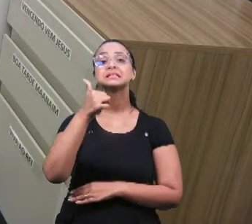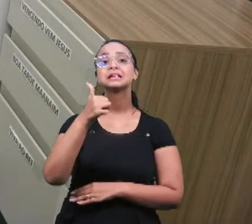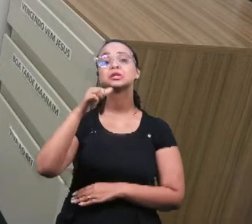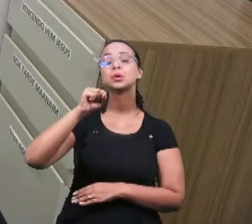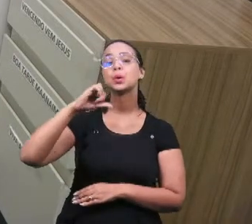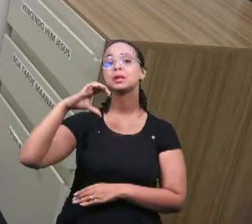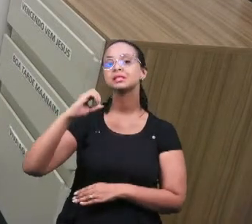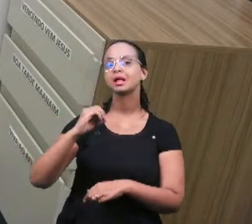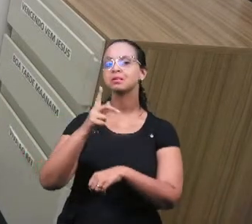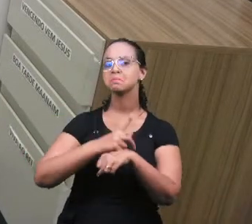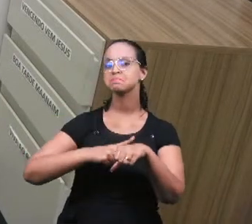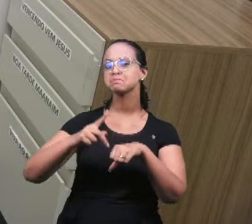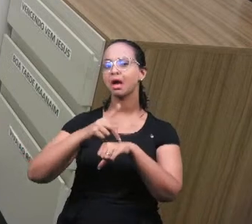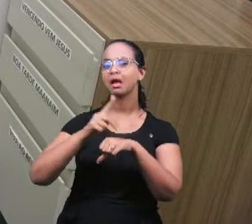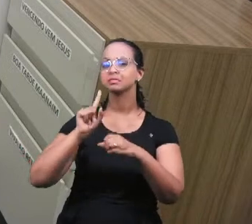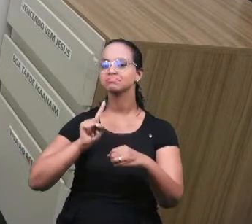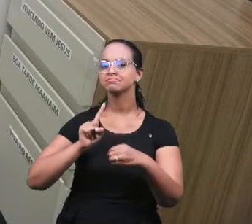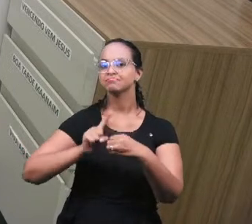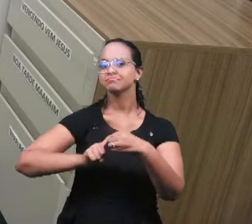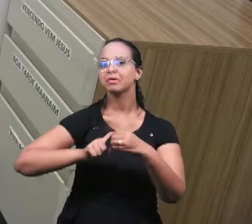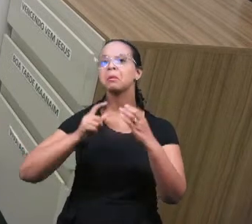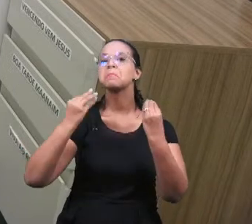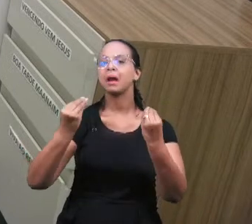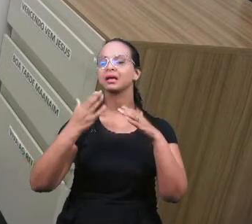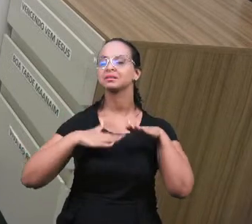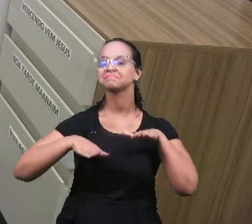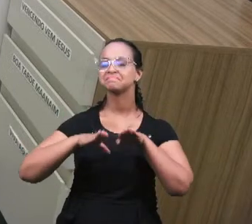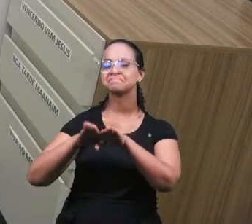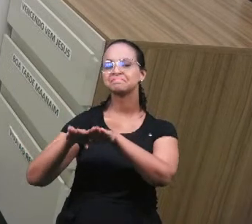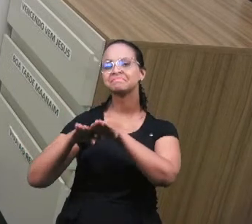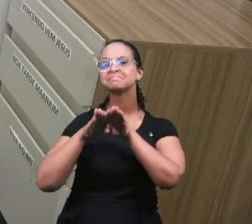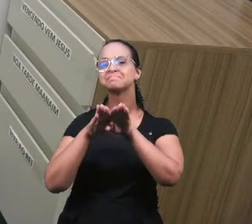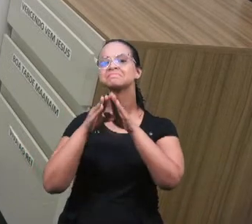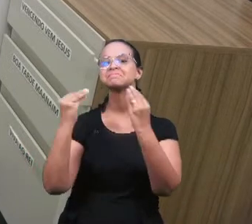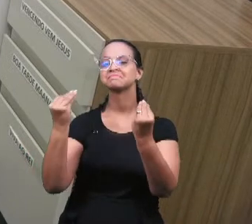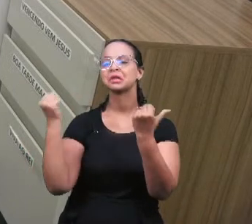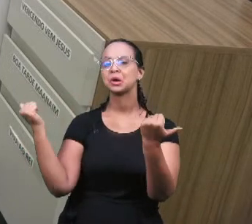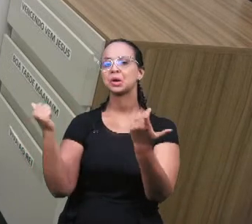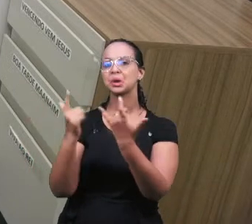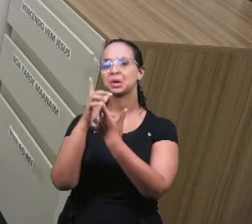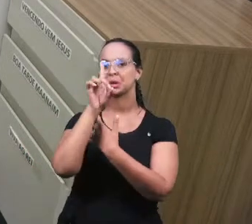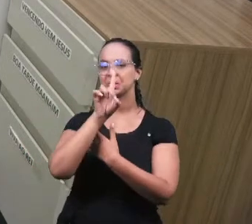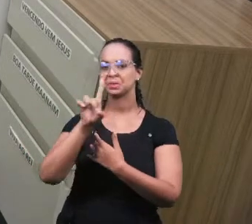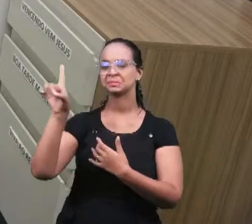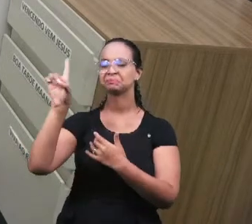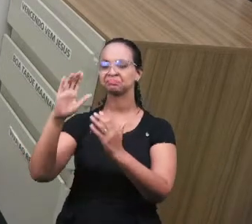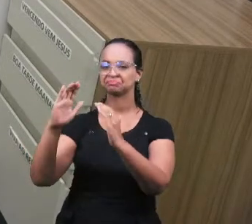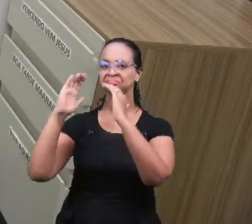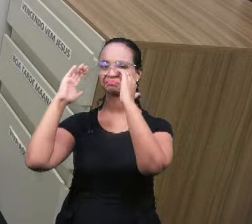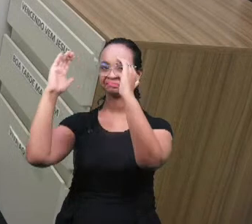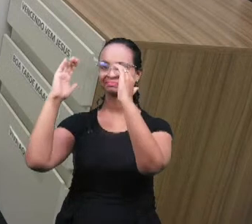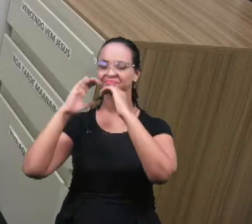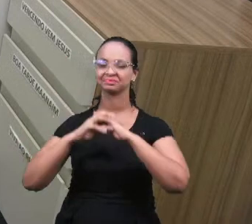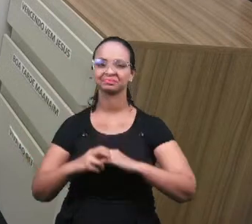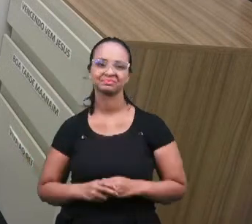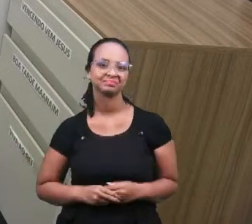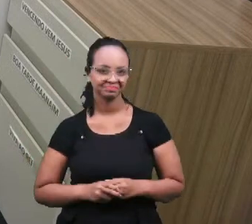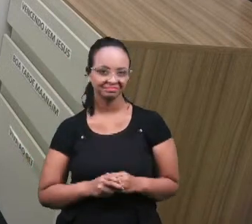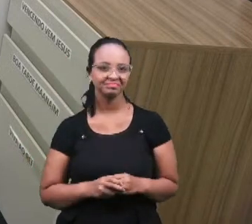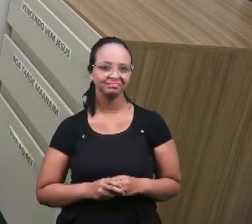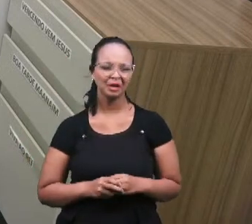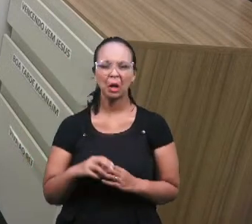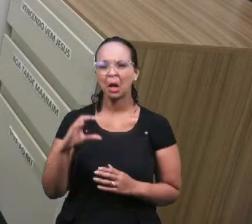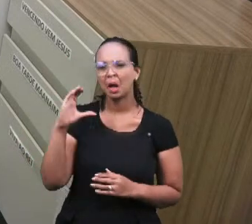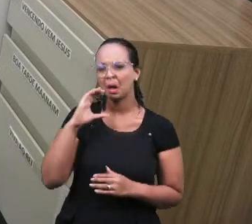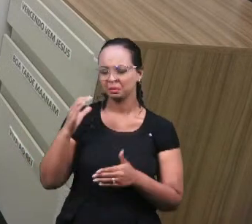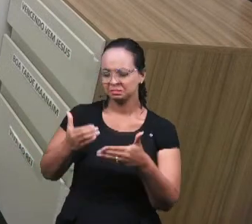conectados conosco, mencionamos isso tudo para honra e glória do Senhor Jesus. Hoje, daqui a pouco, né,